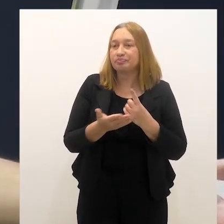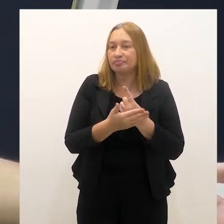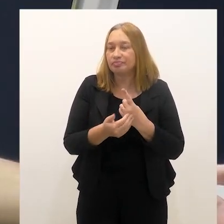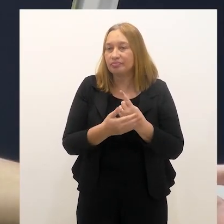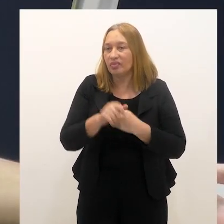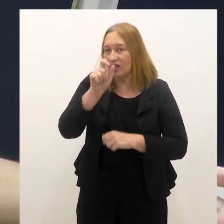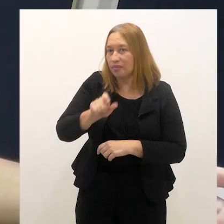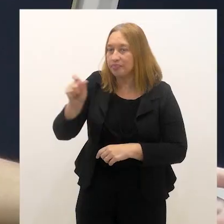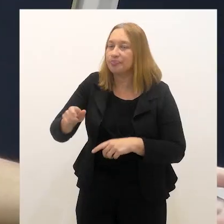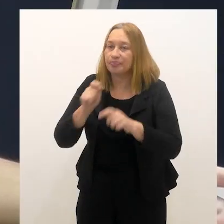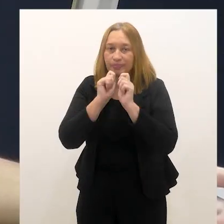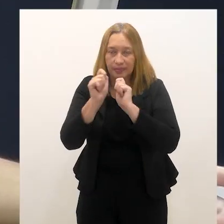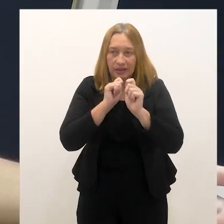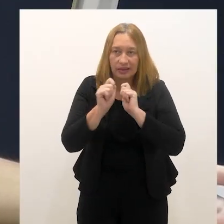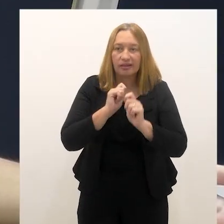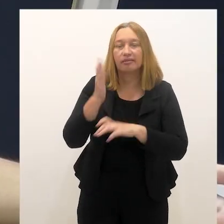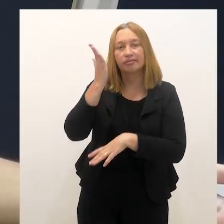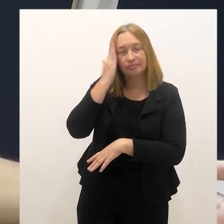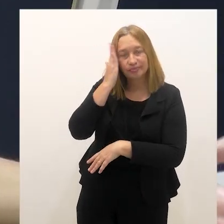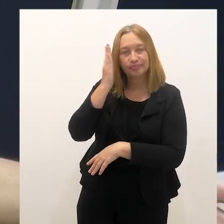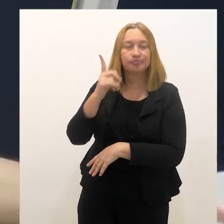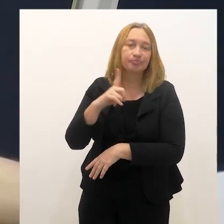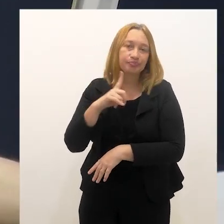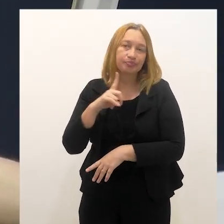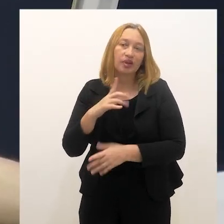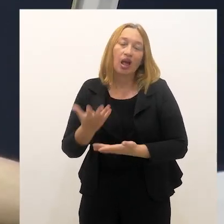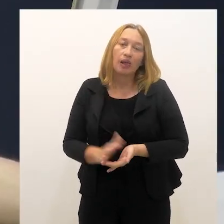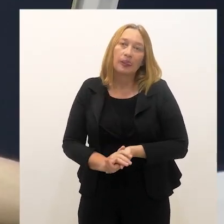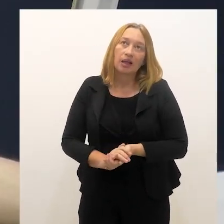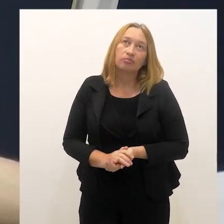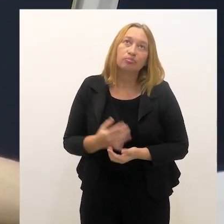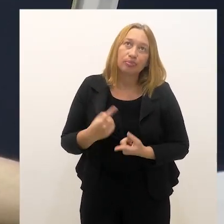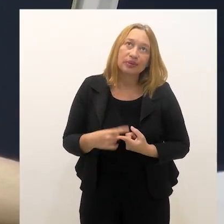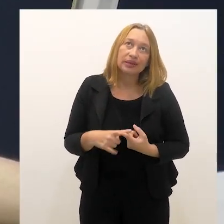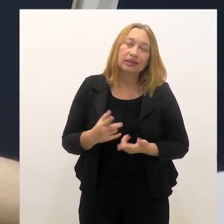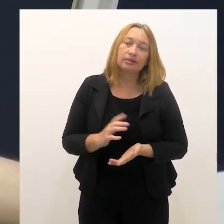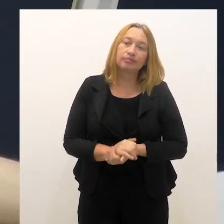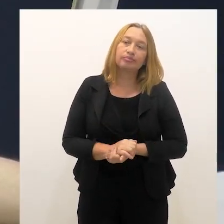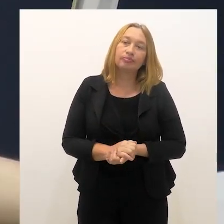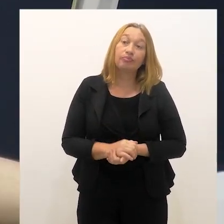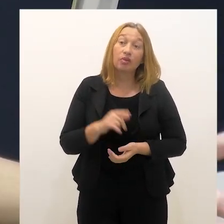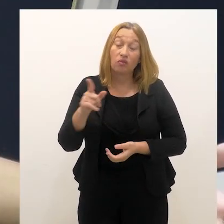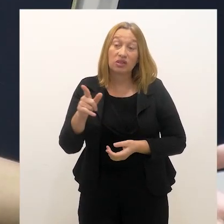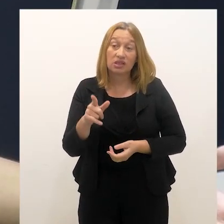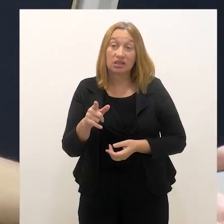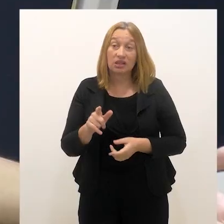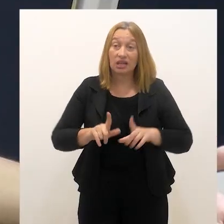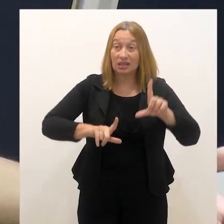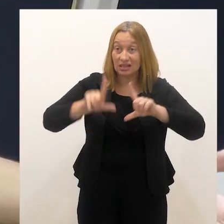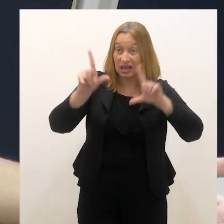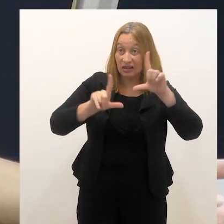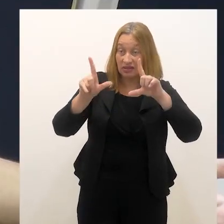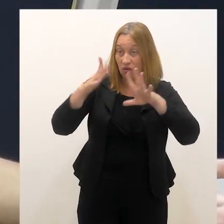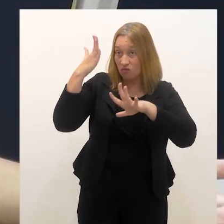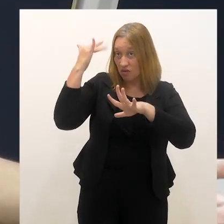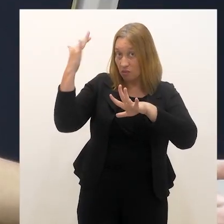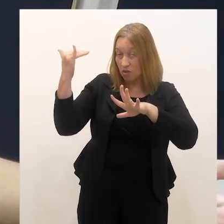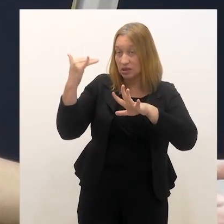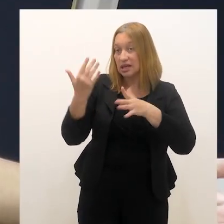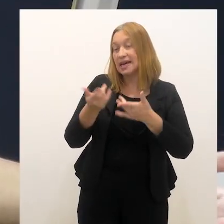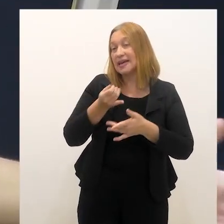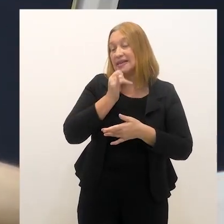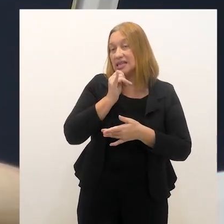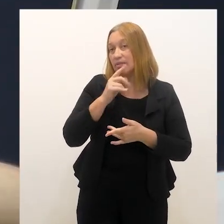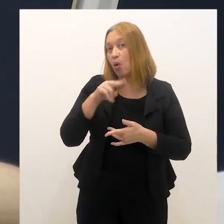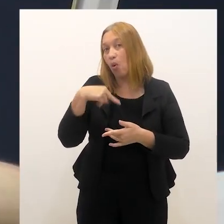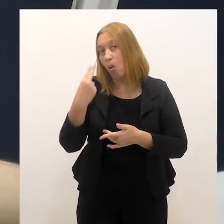das pessoas que eu entrevistei, sabe? Também. Porque quando você está numa emissora de TV grande, por